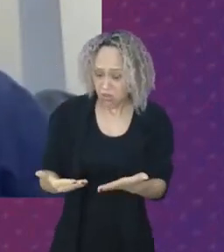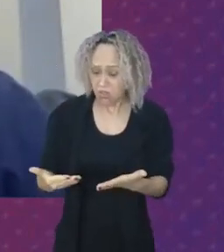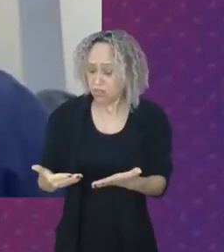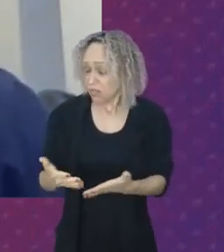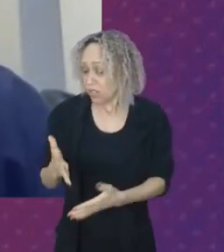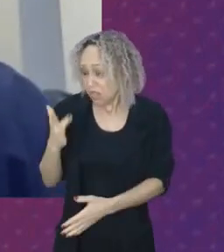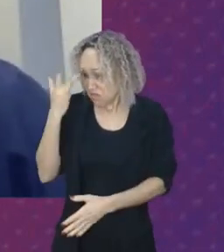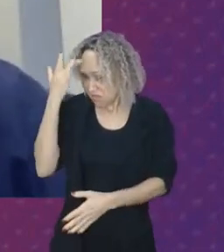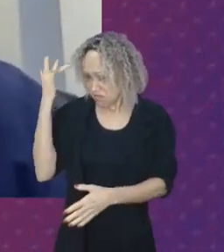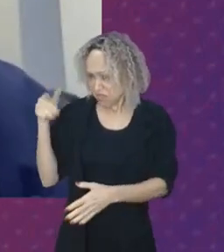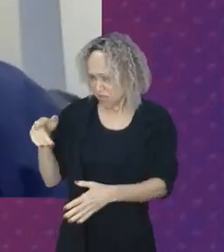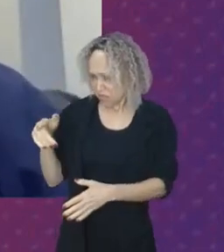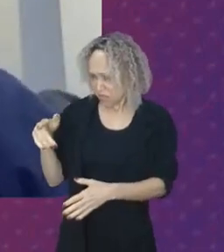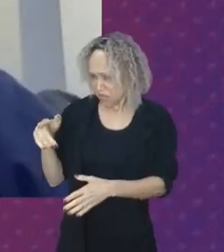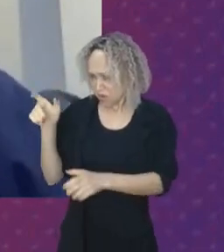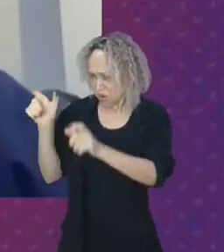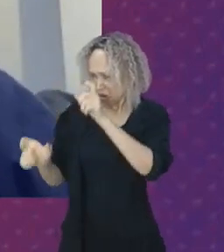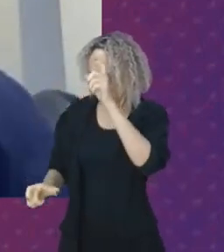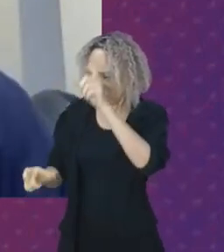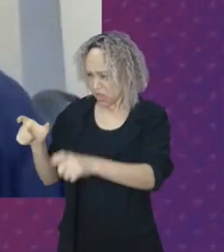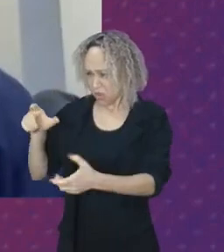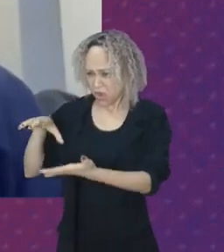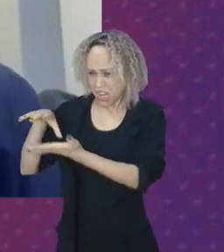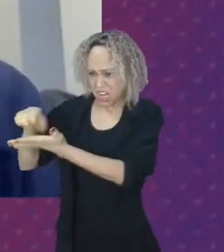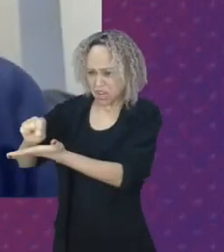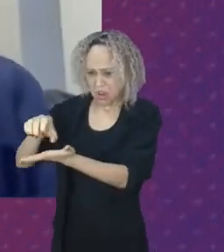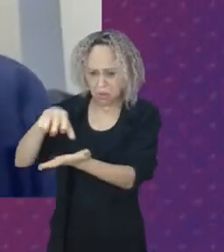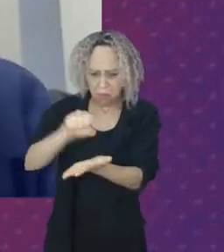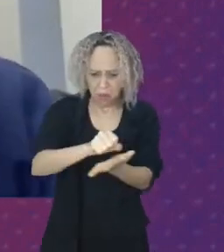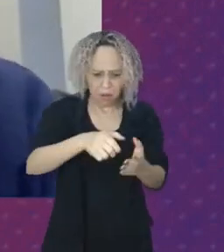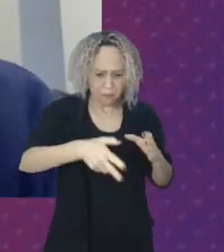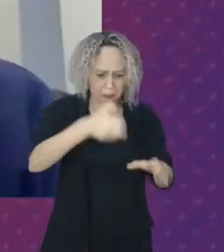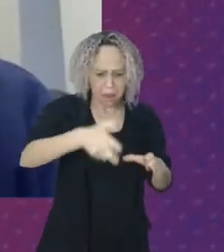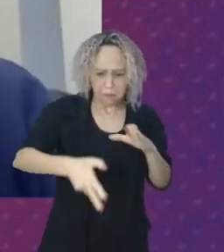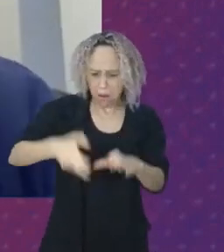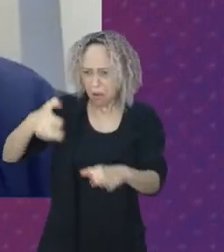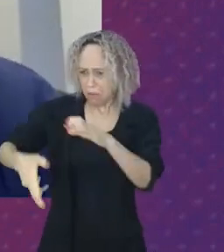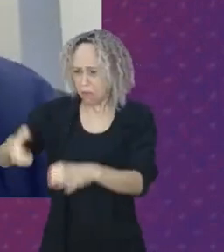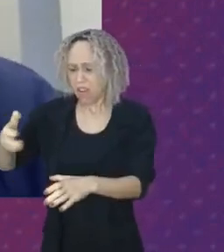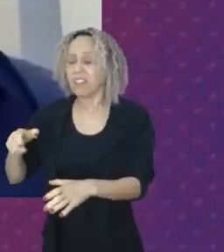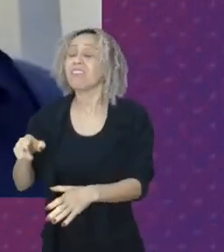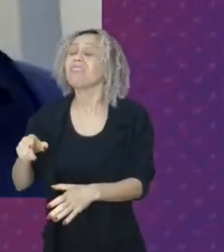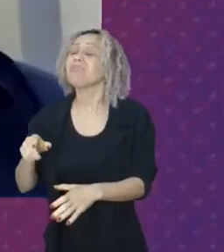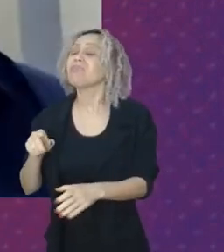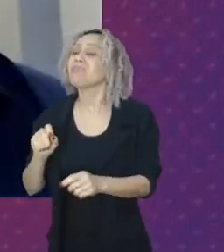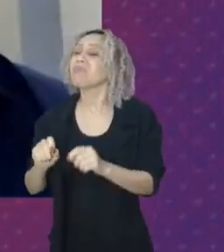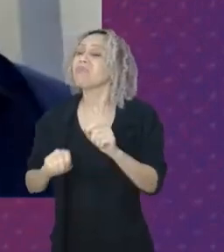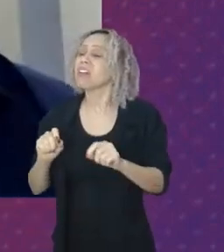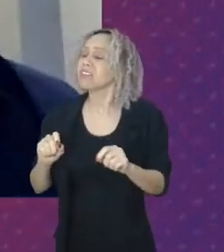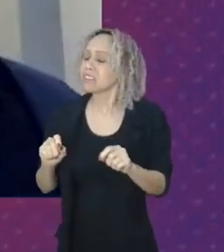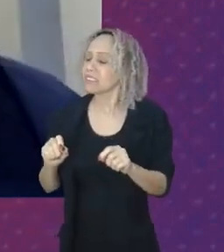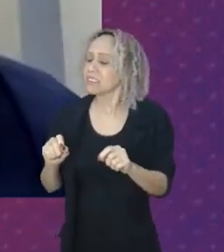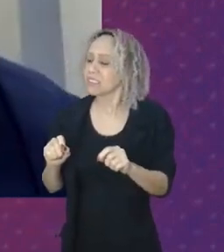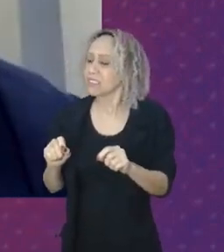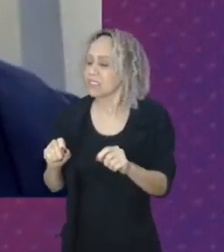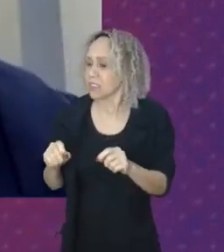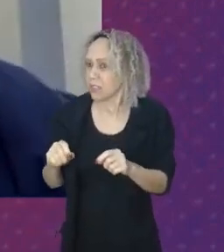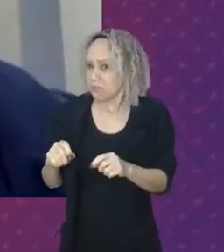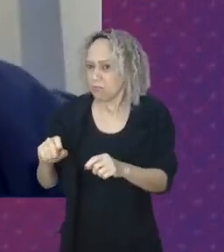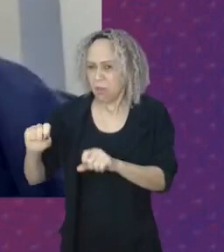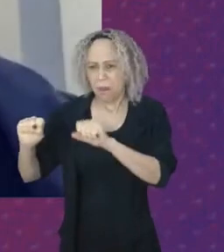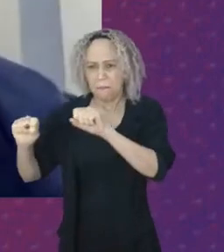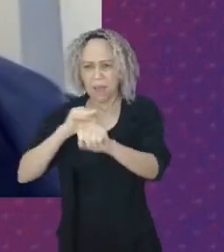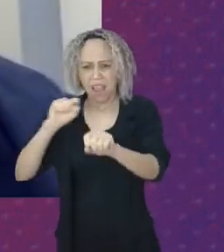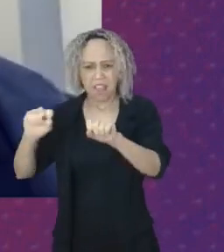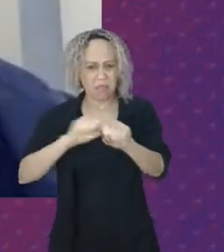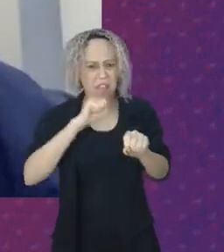da nossa humanidade. A gente precisa entender que esses sistemas se articulam na produção da opressão. Então, a